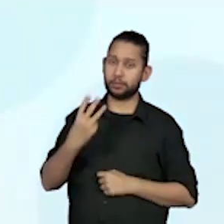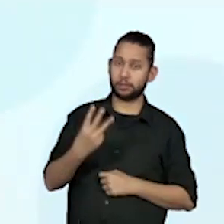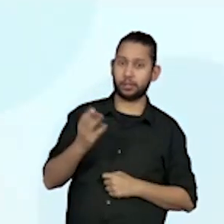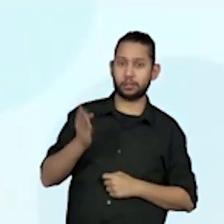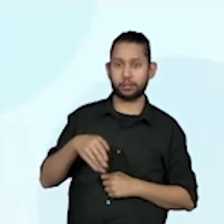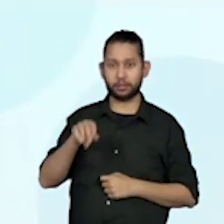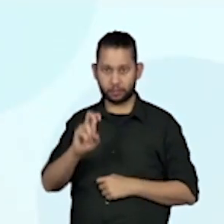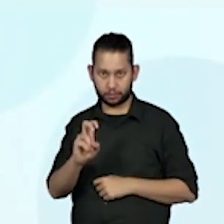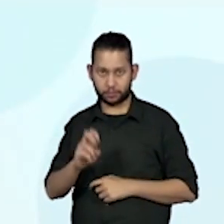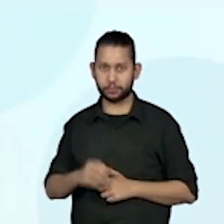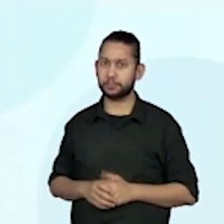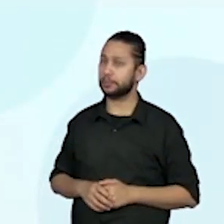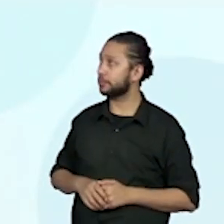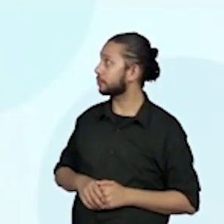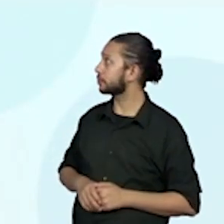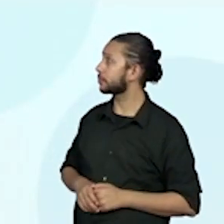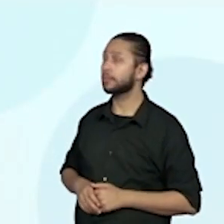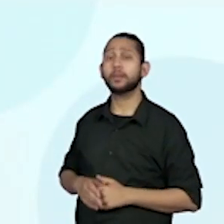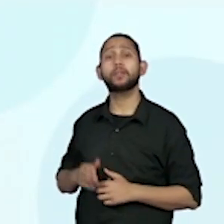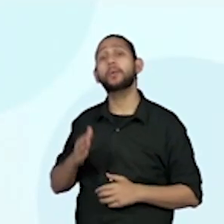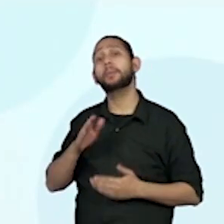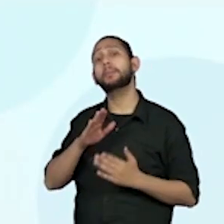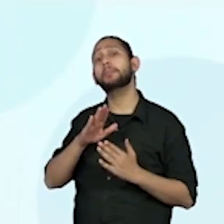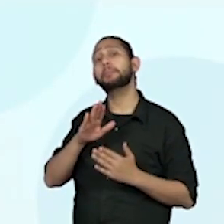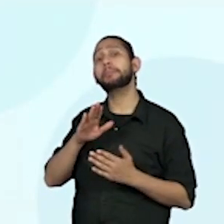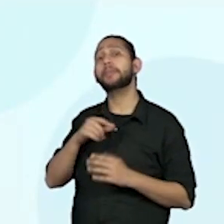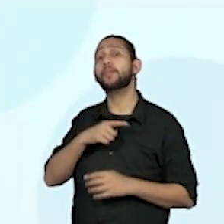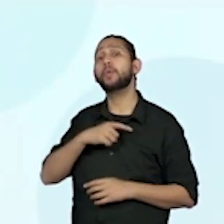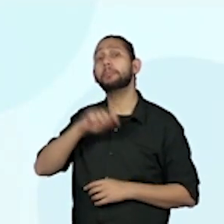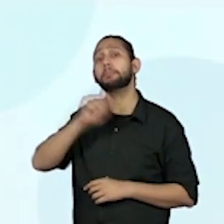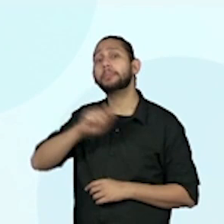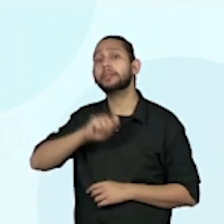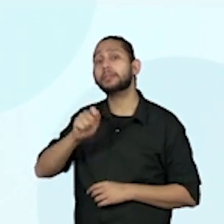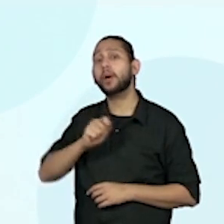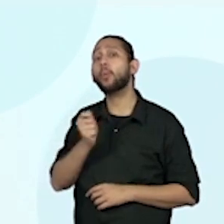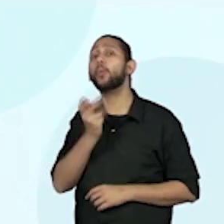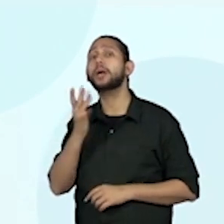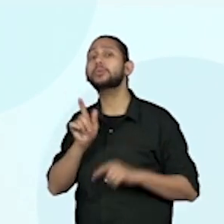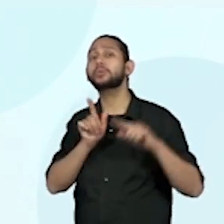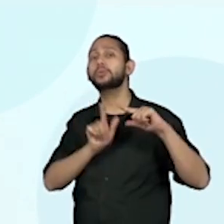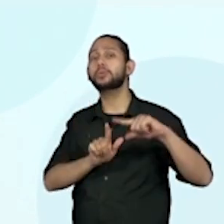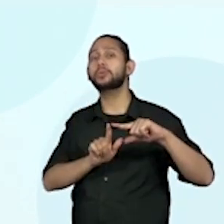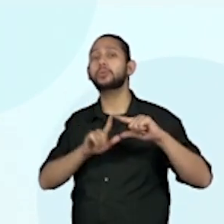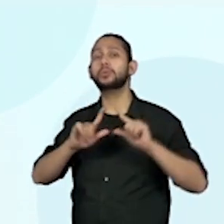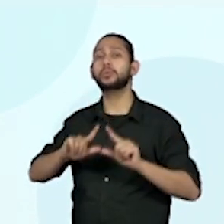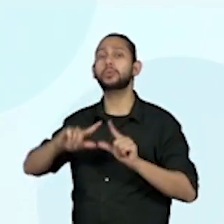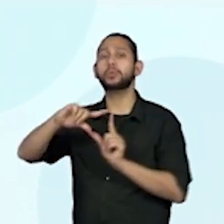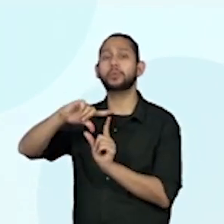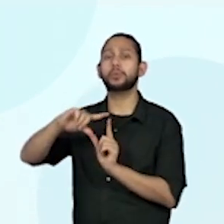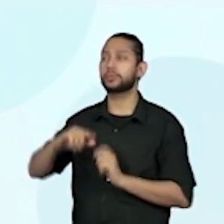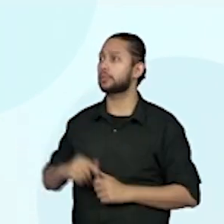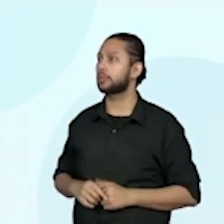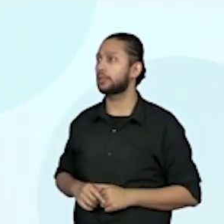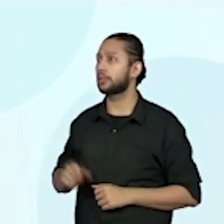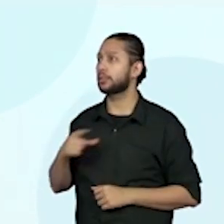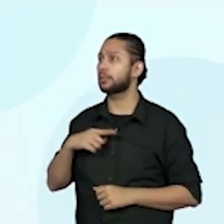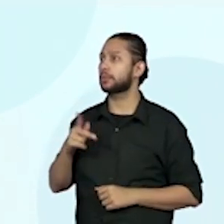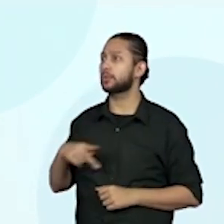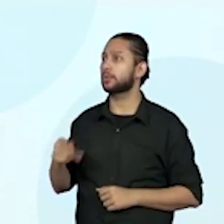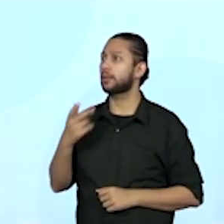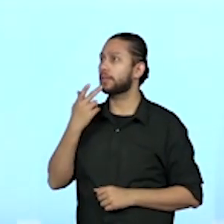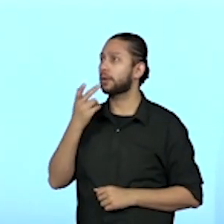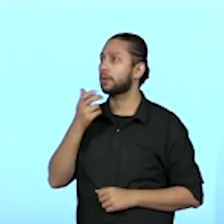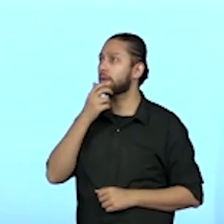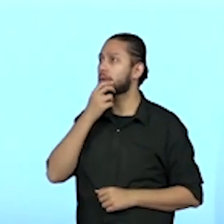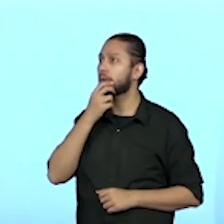Quantas partes dessa imagem eu vou pintar? A Pro... Ah, eu não vi o nome da Pro, foi uma Pro que falou